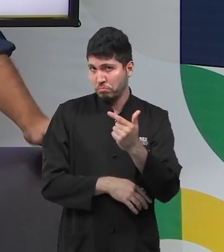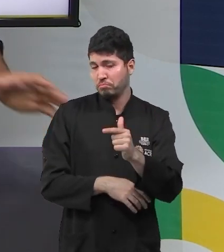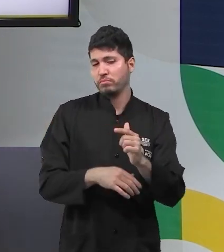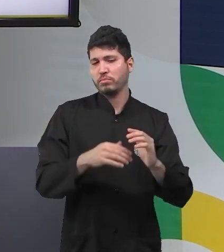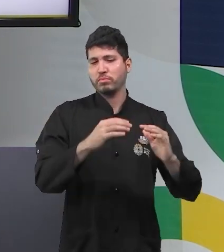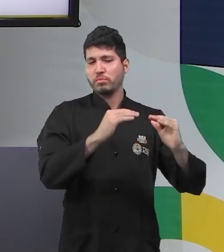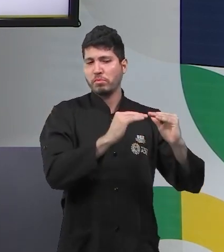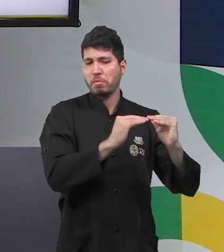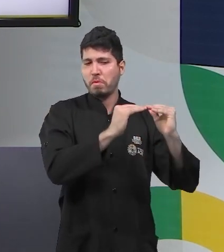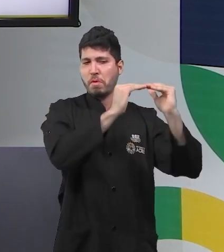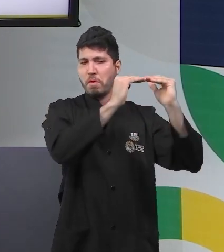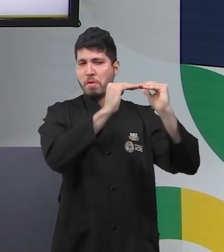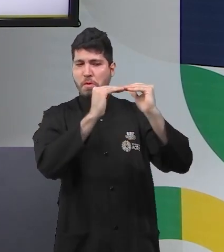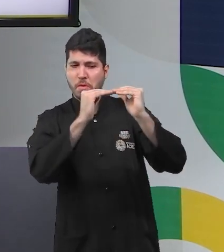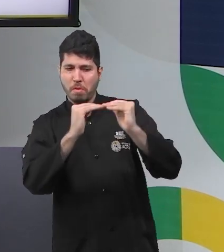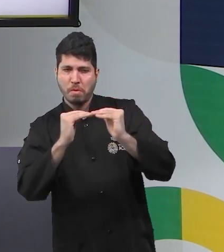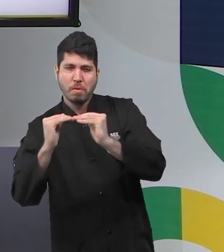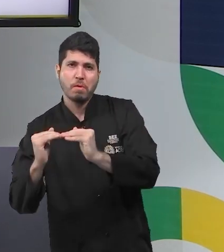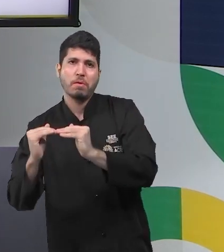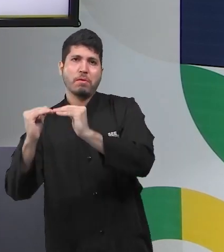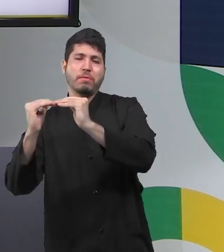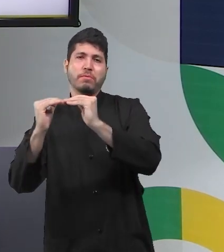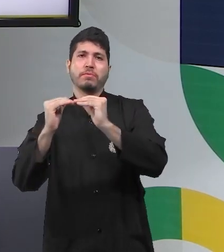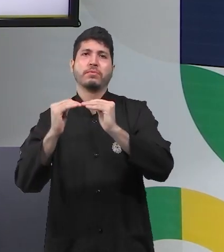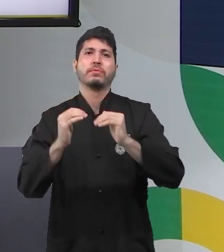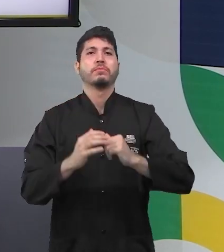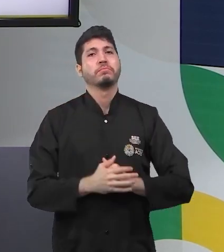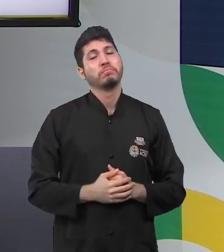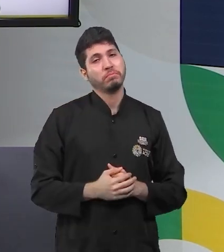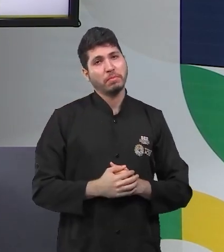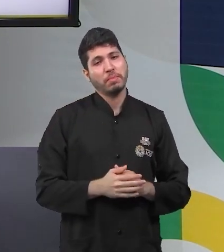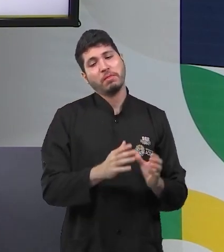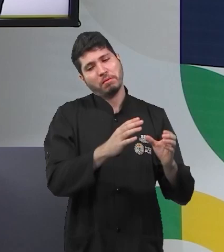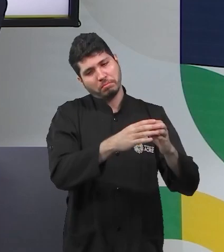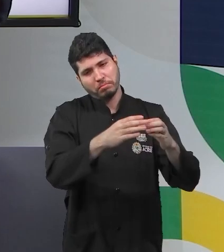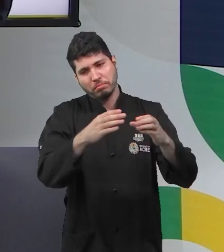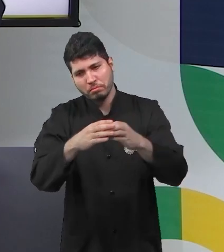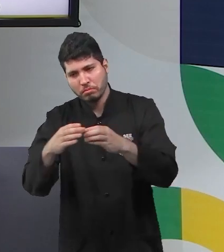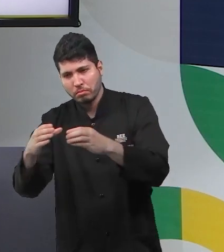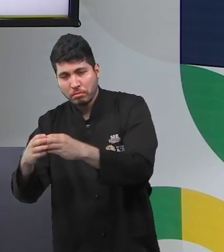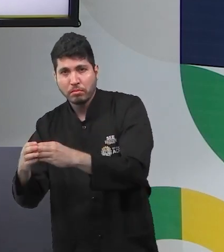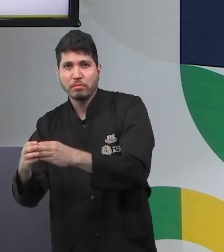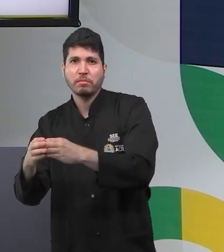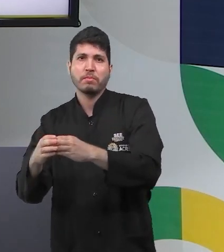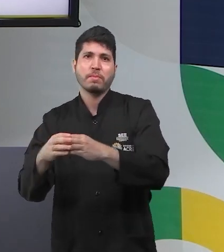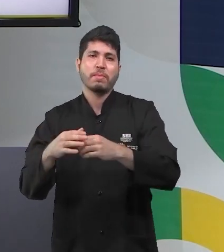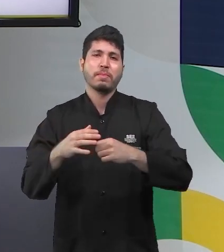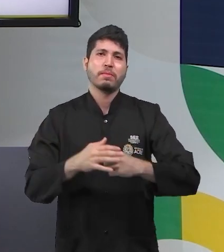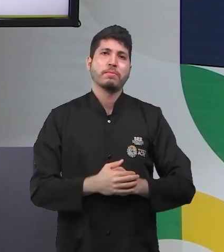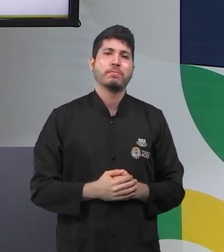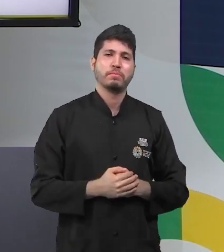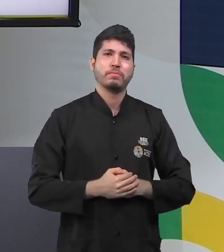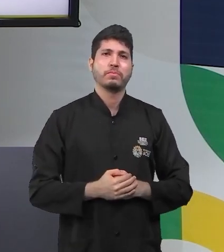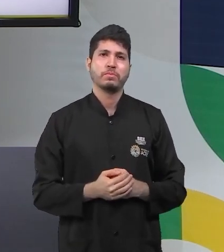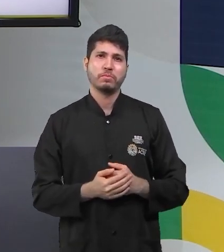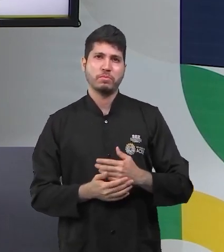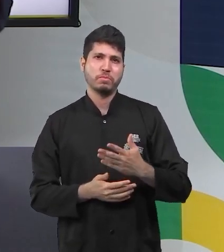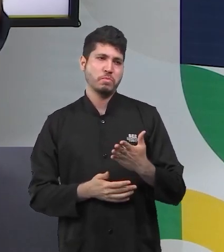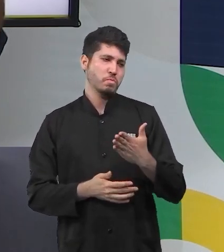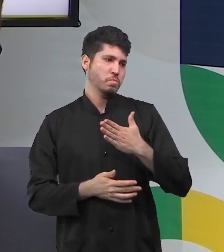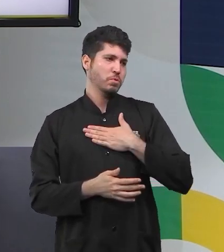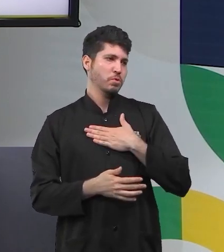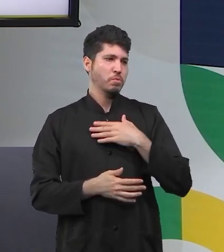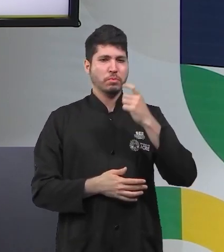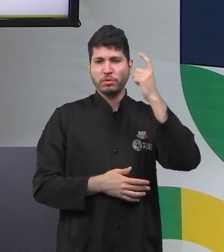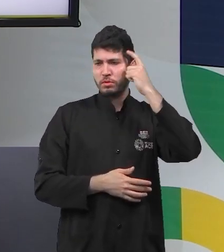Cada situação, cada dinâmica, cada grupo, cada saber compõe e não quer dizer que o meu saber é maior